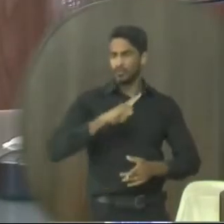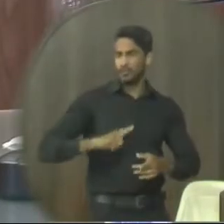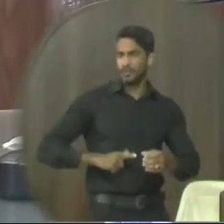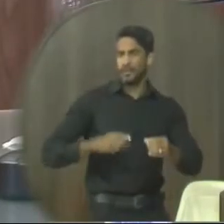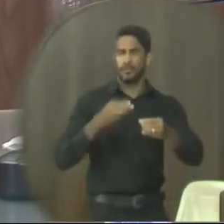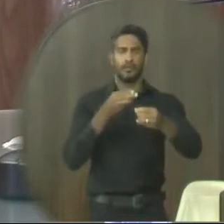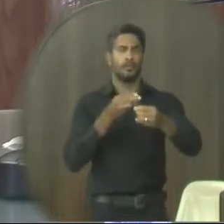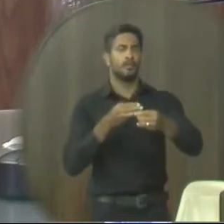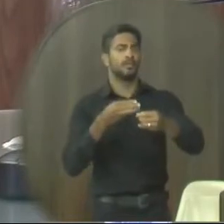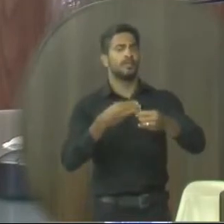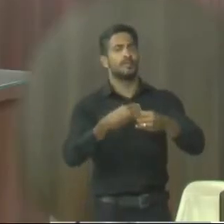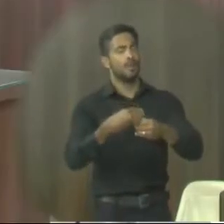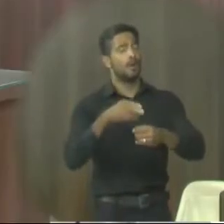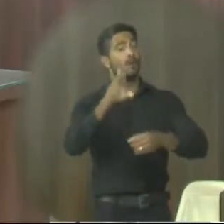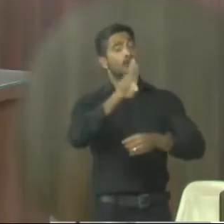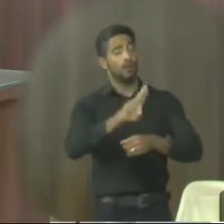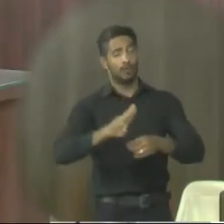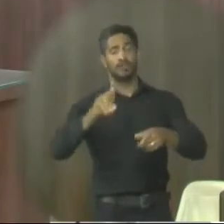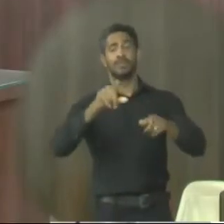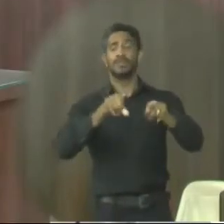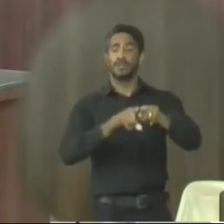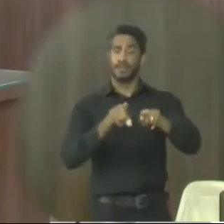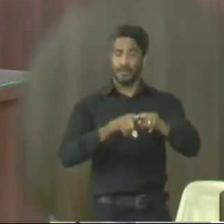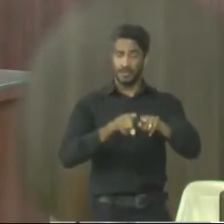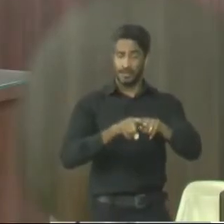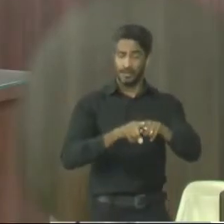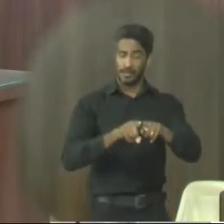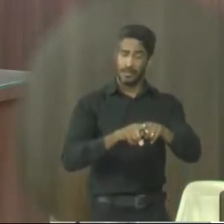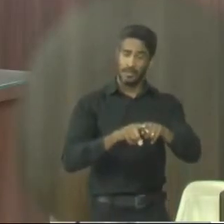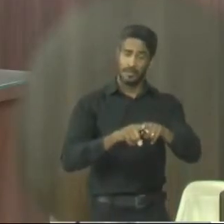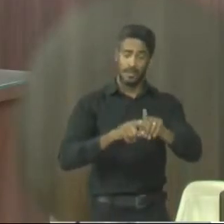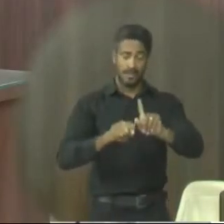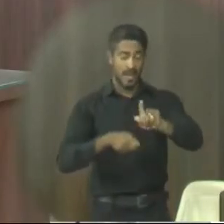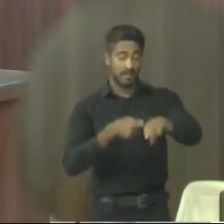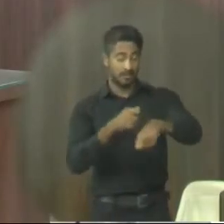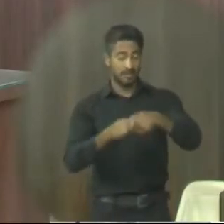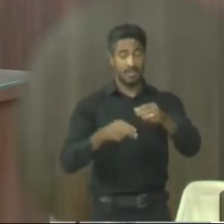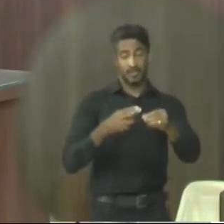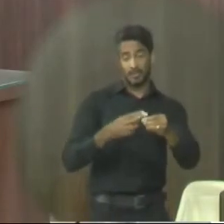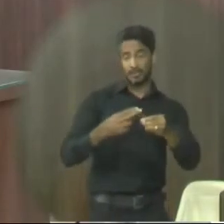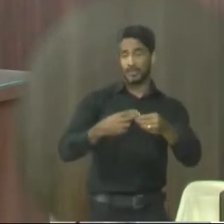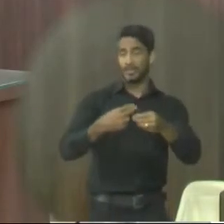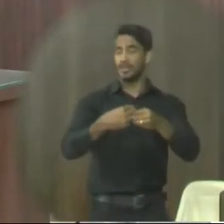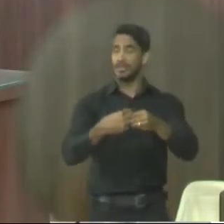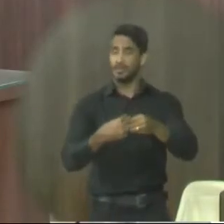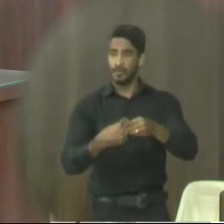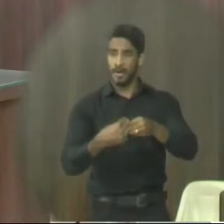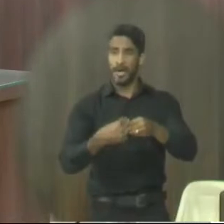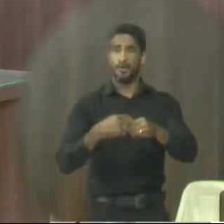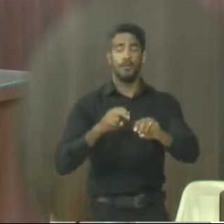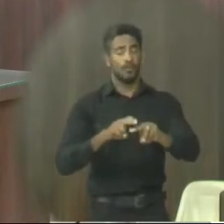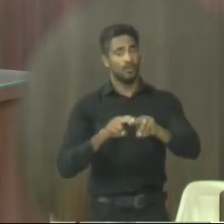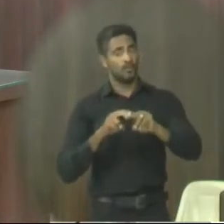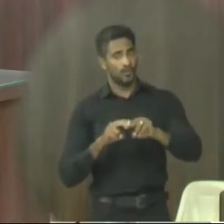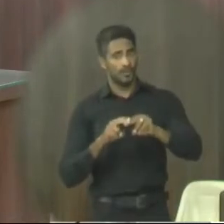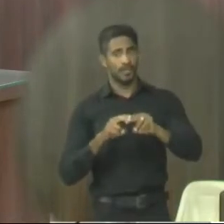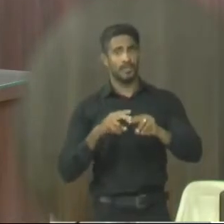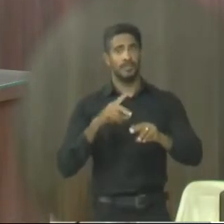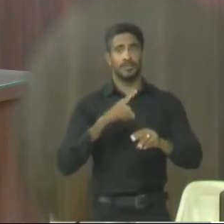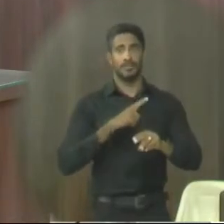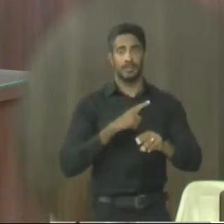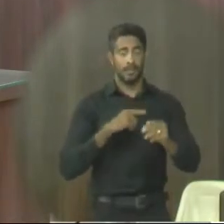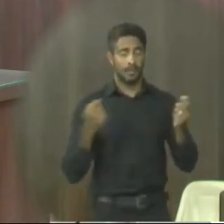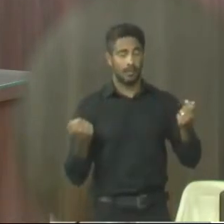municipal. Utiliza-se de atribuições da administração municipal, invadindo, portanto, a esfera